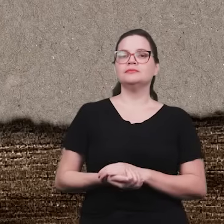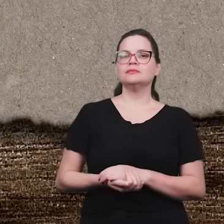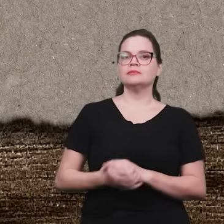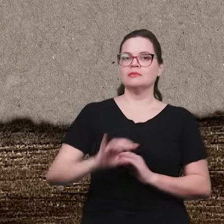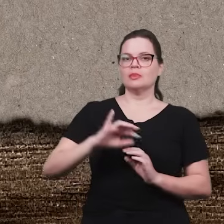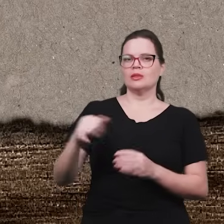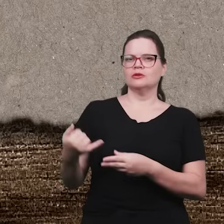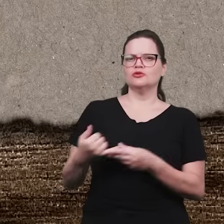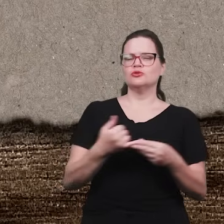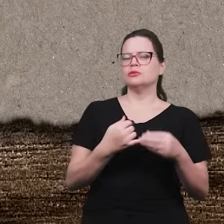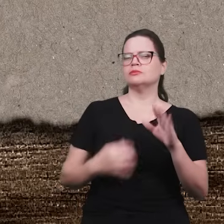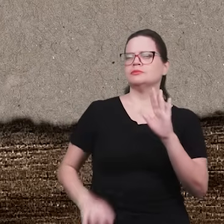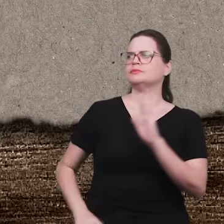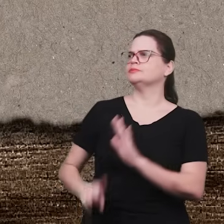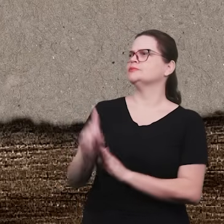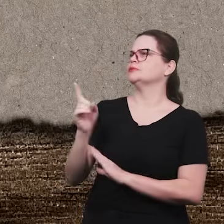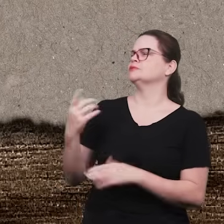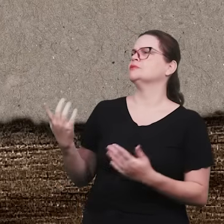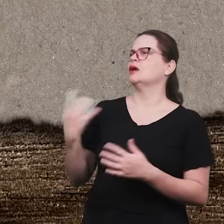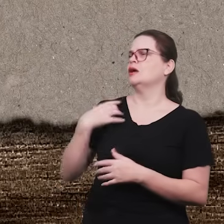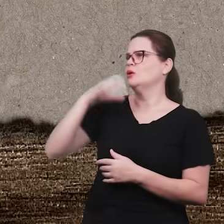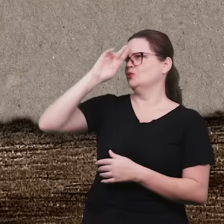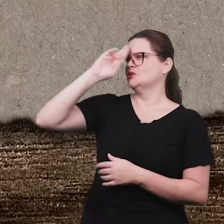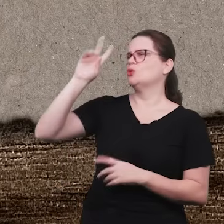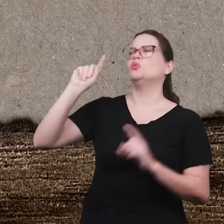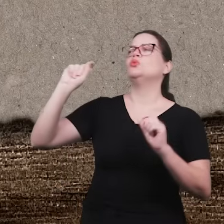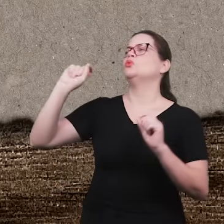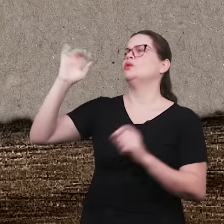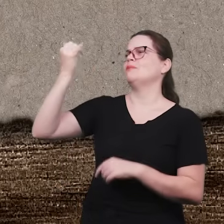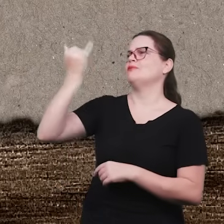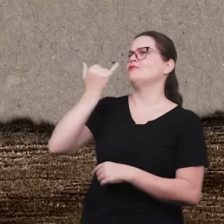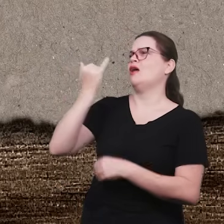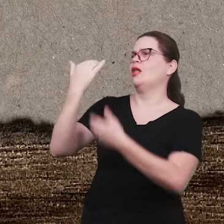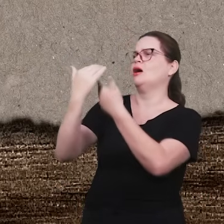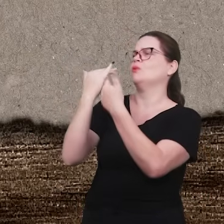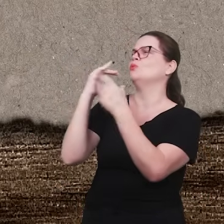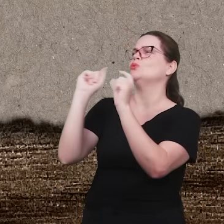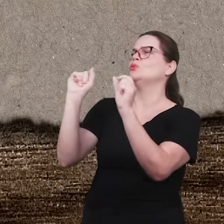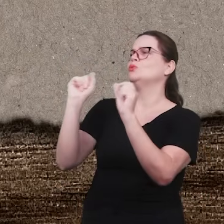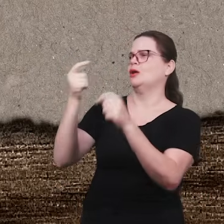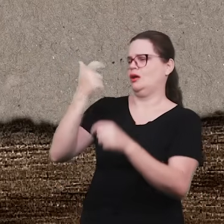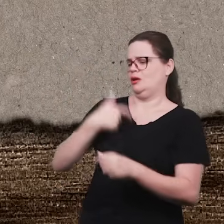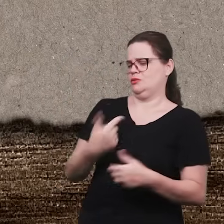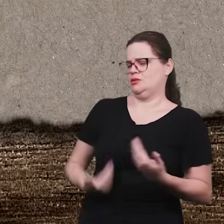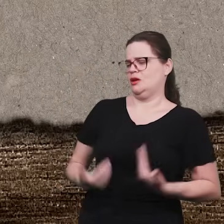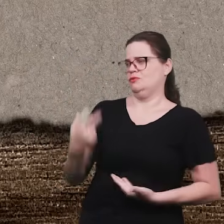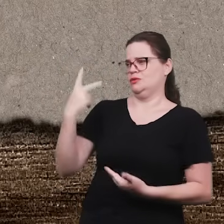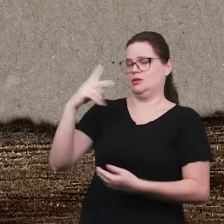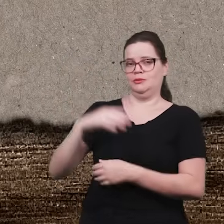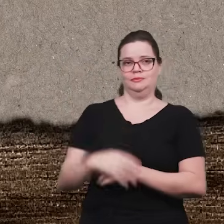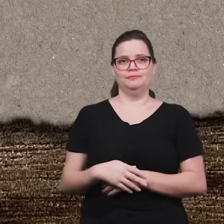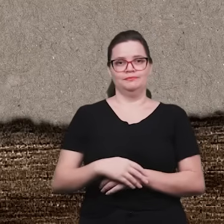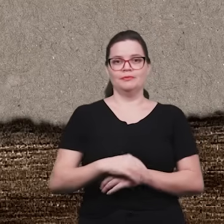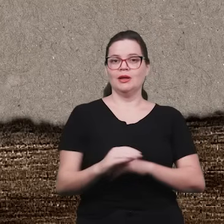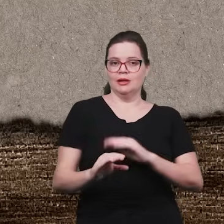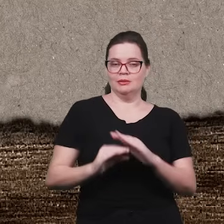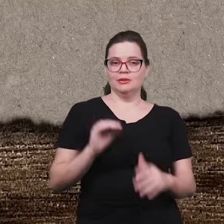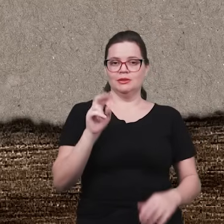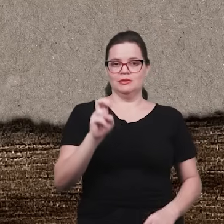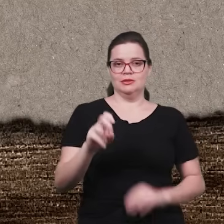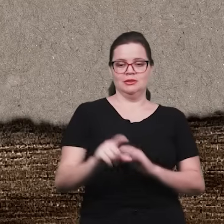que diz o meu Senhor a seu servo? Essa pergunta está registrada lá no capítulo 5,